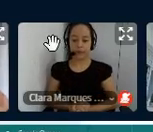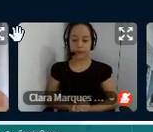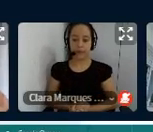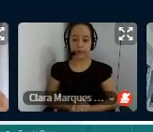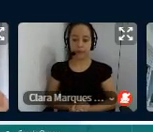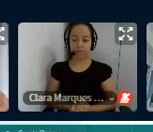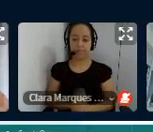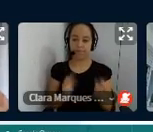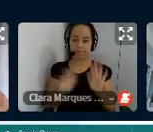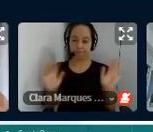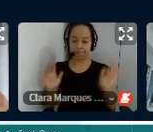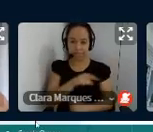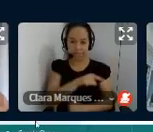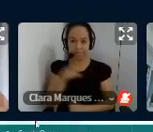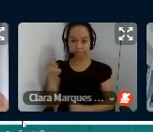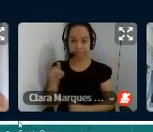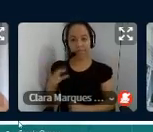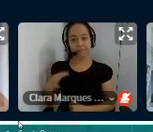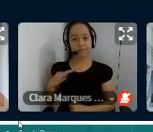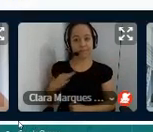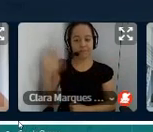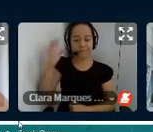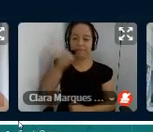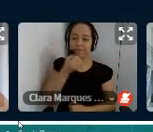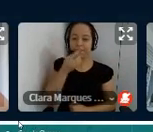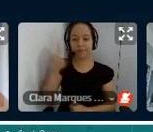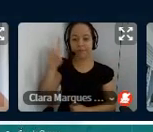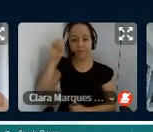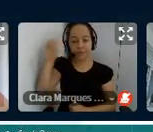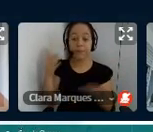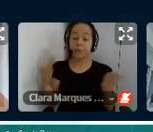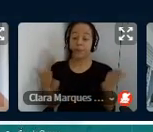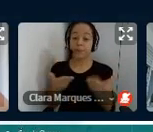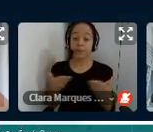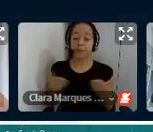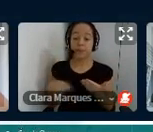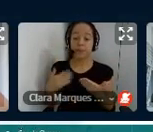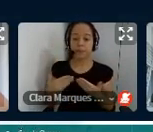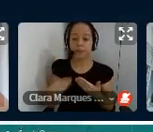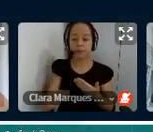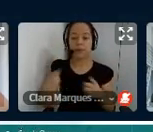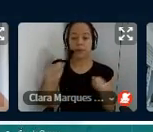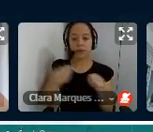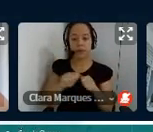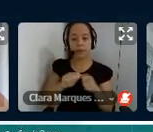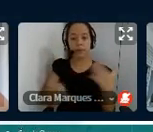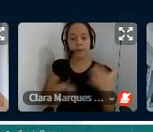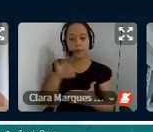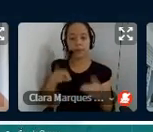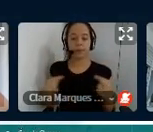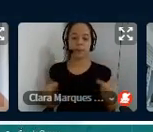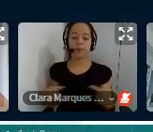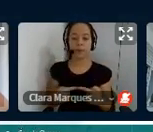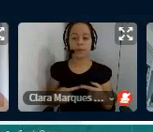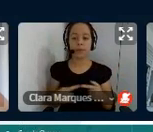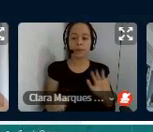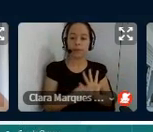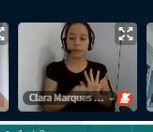oi bom dia ela estaremos eu tenho sou teu é relativa ao edital